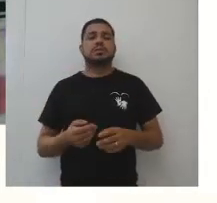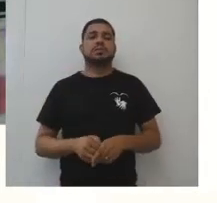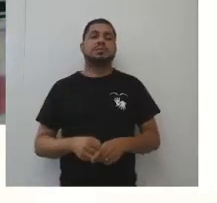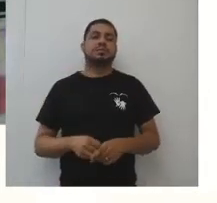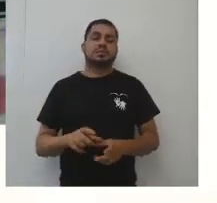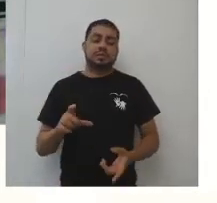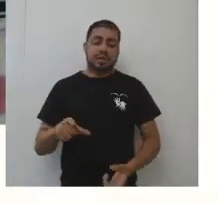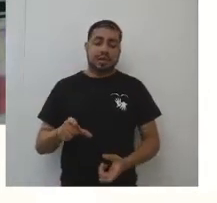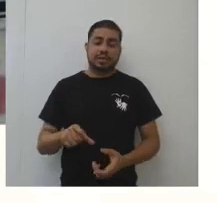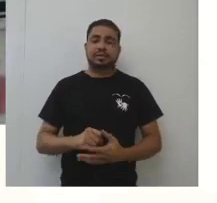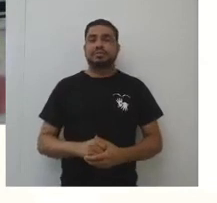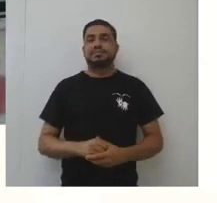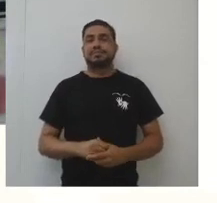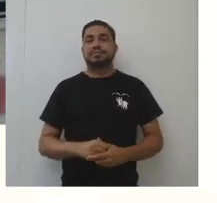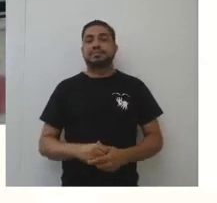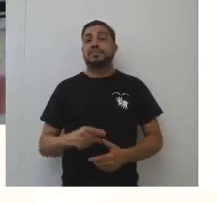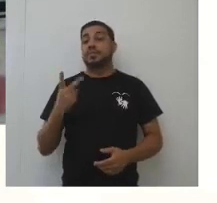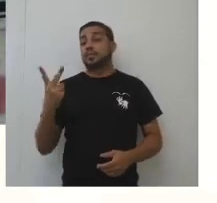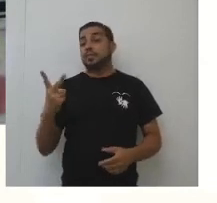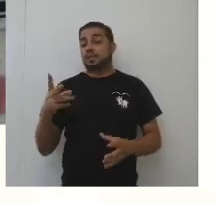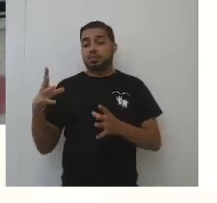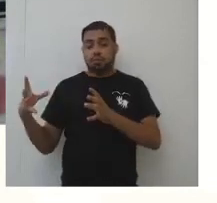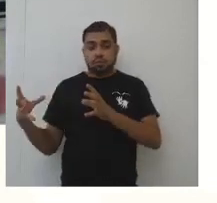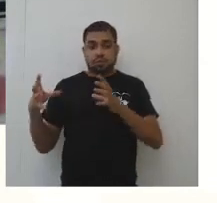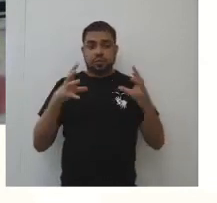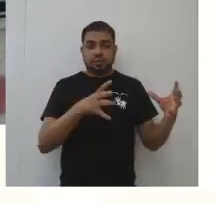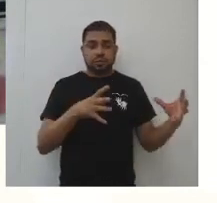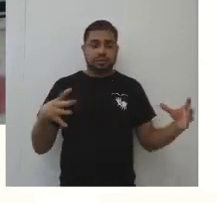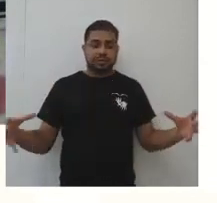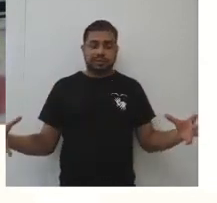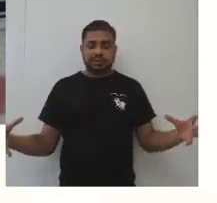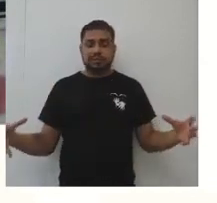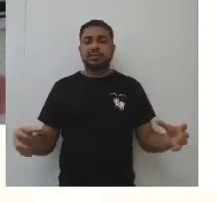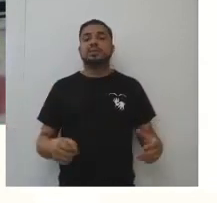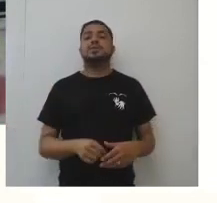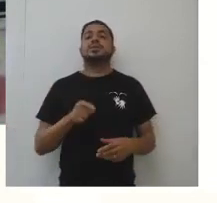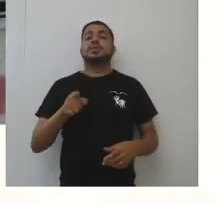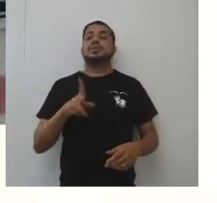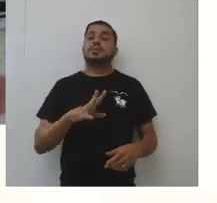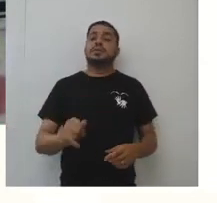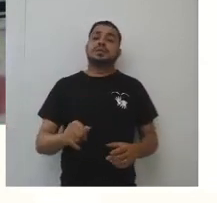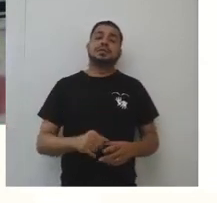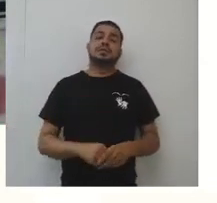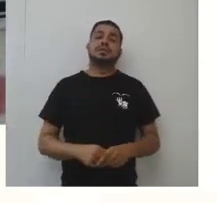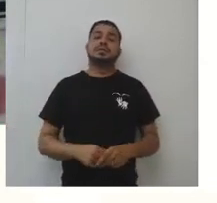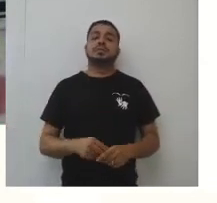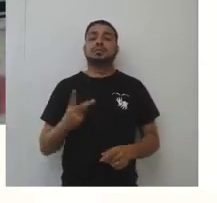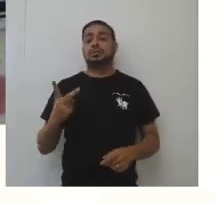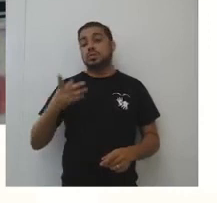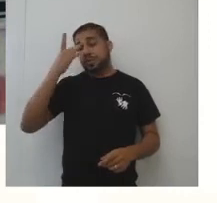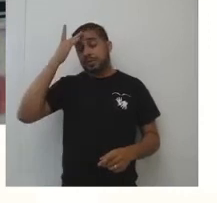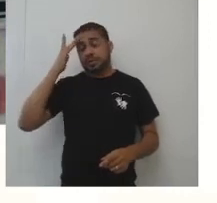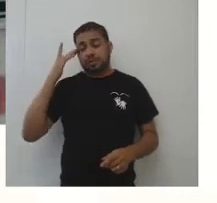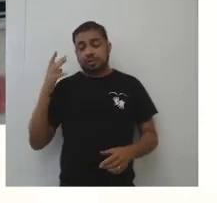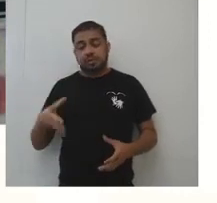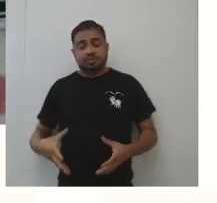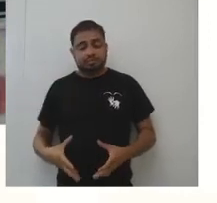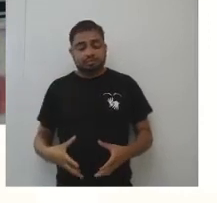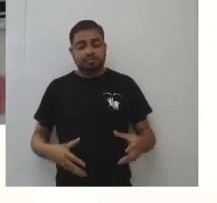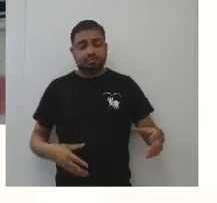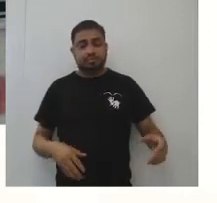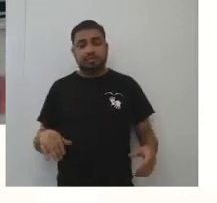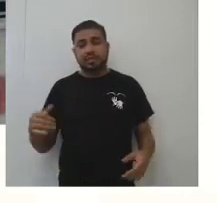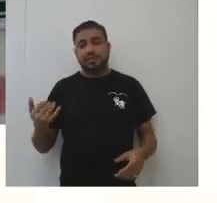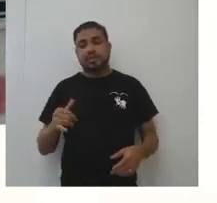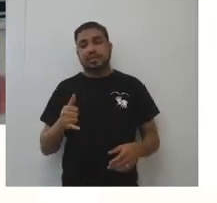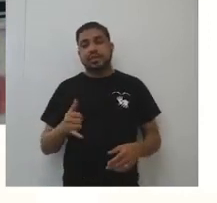latinha. Essas duas bexigas cheias, você vai... São duas pessoas jogando e vai